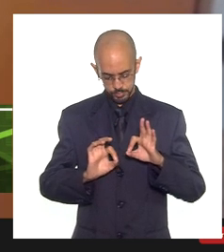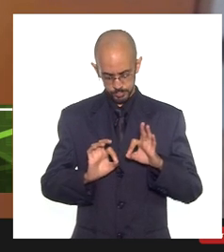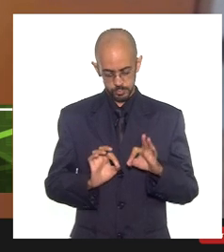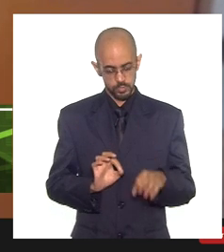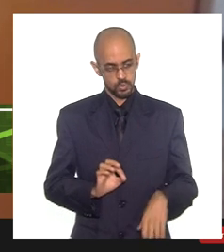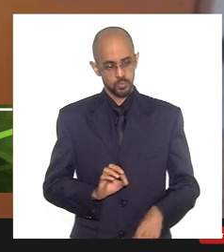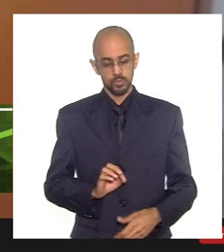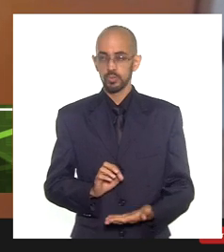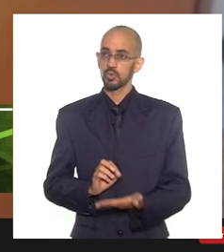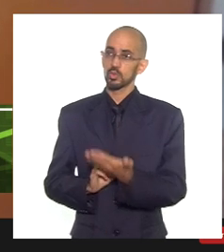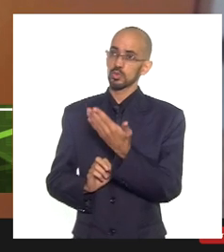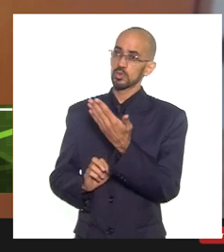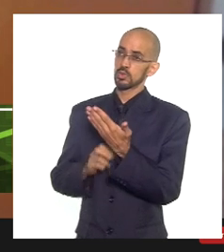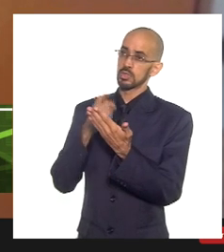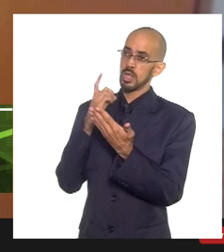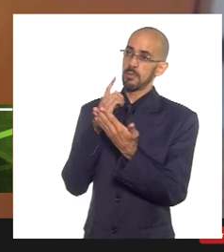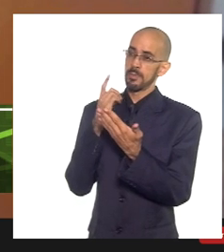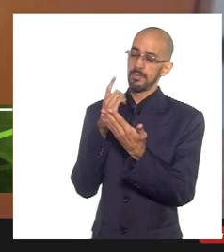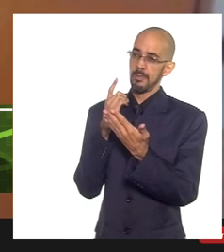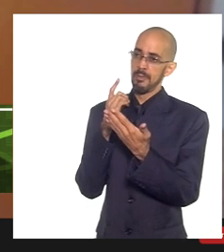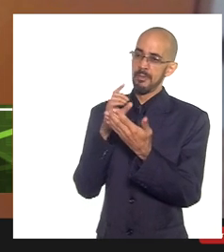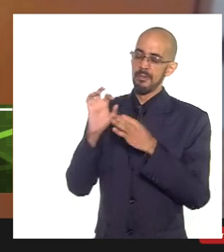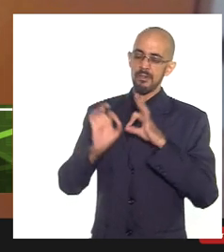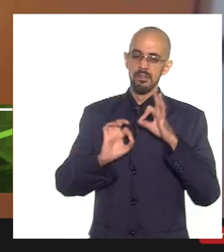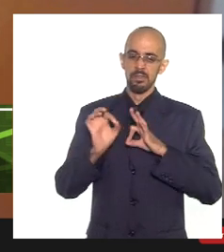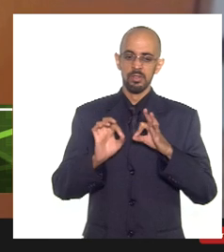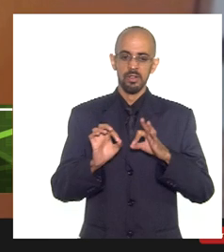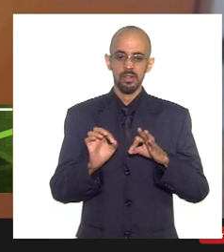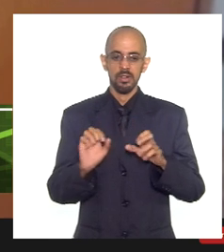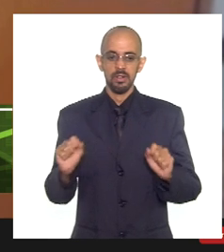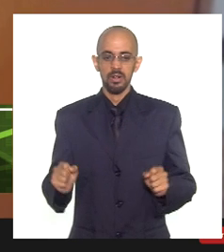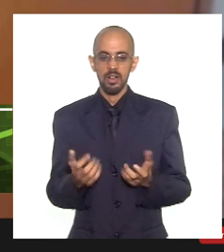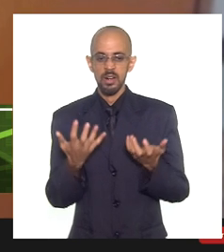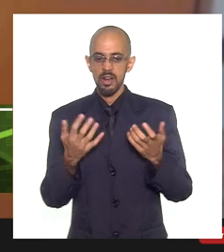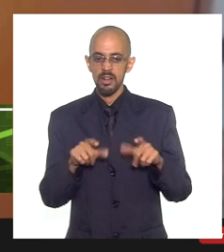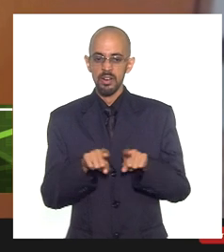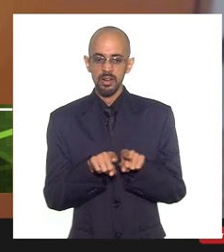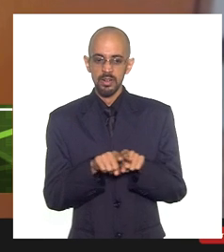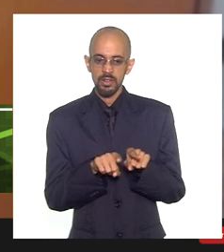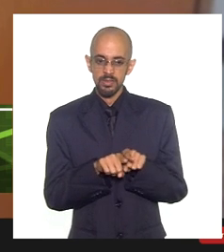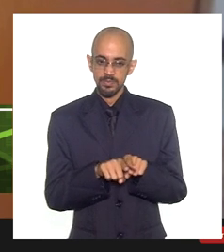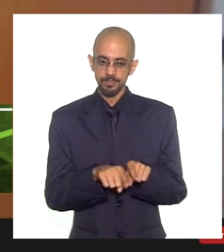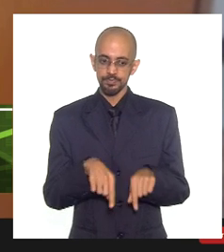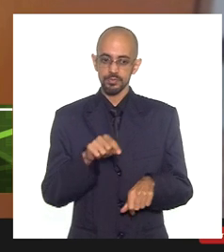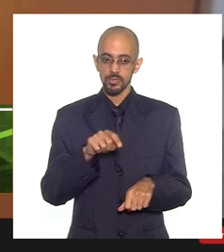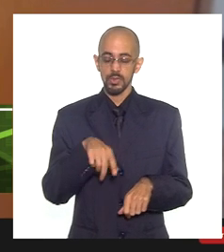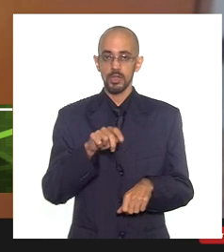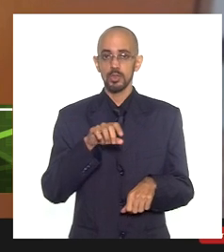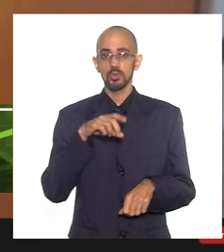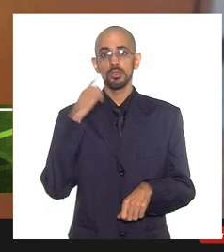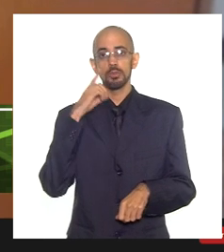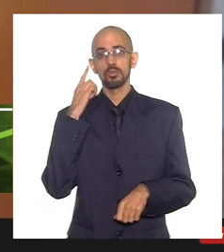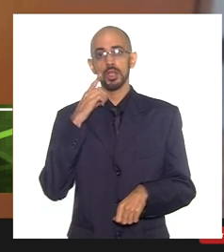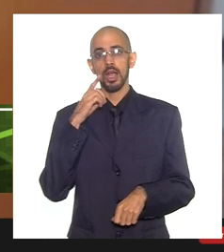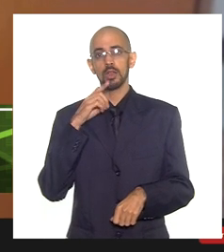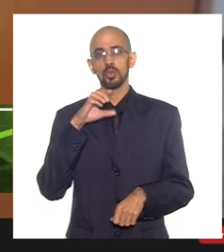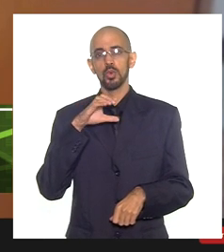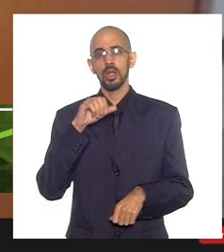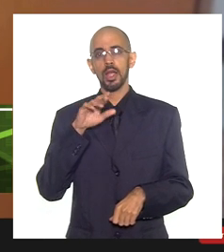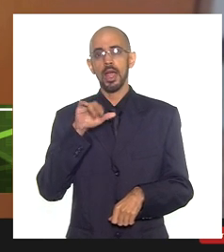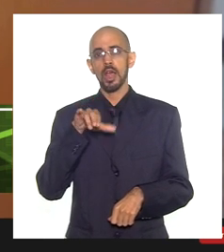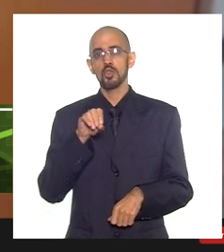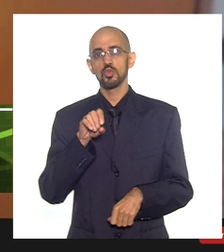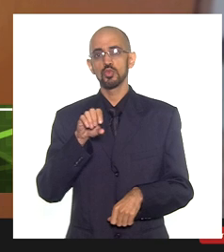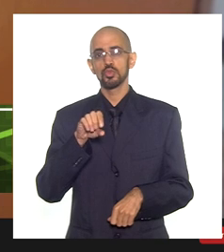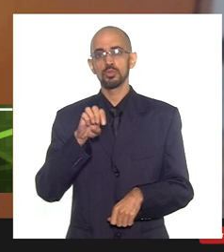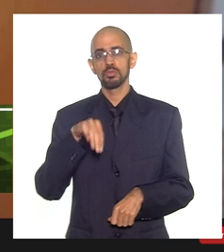deputados que presidem as comissões aqui que organizam esse evento mas o deputado Carlos Mique seja pautado seja discutido